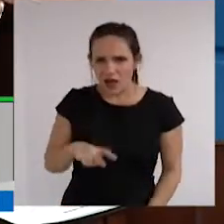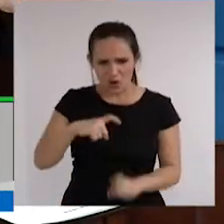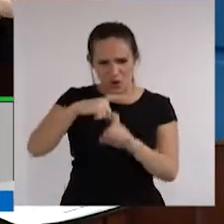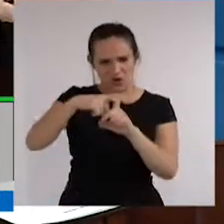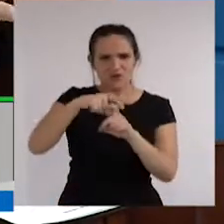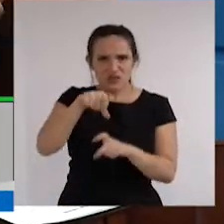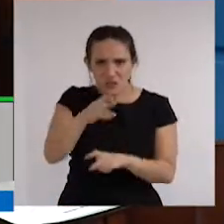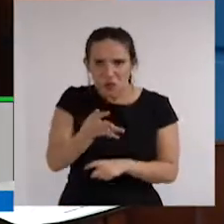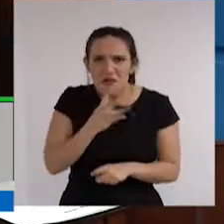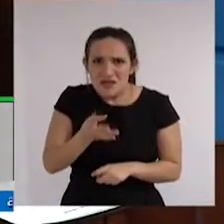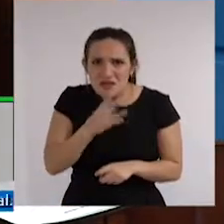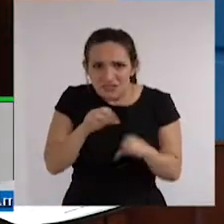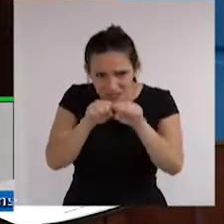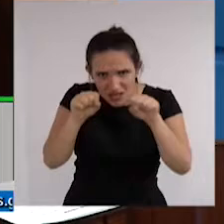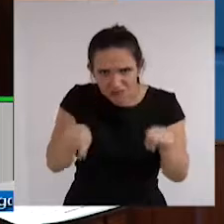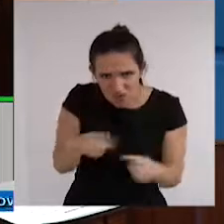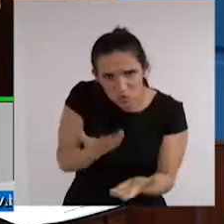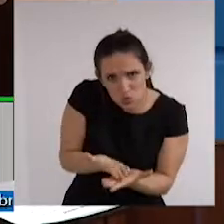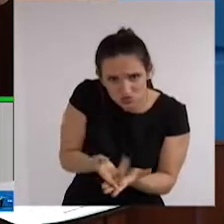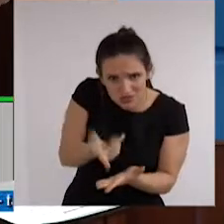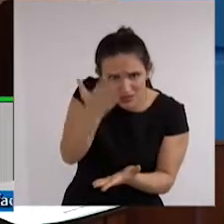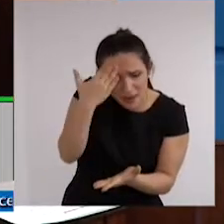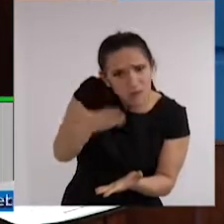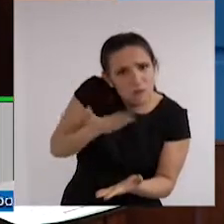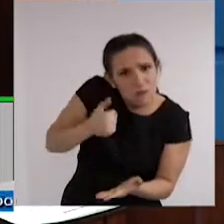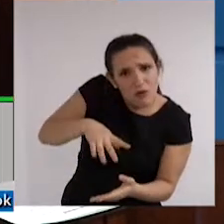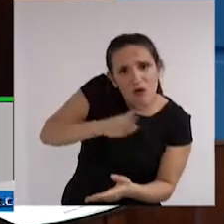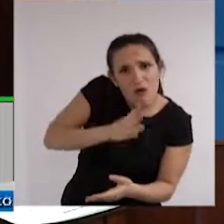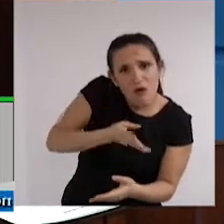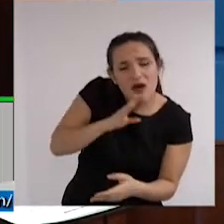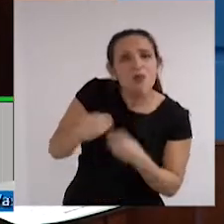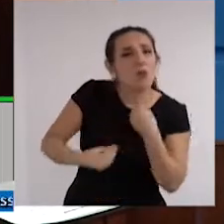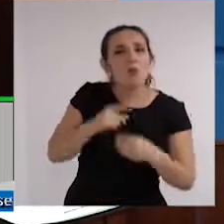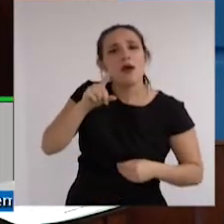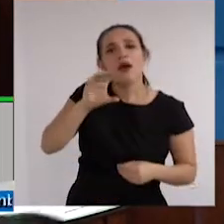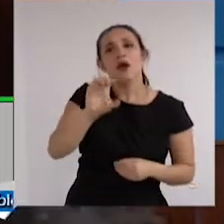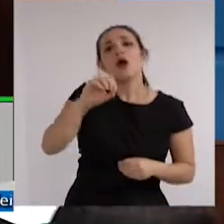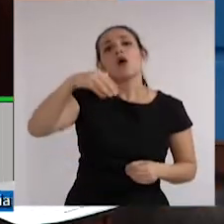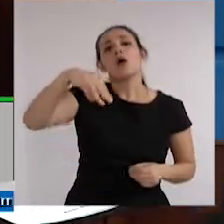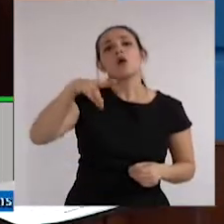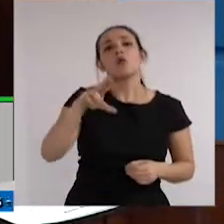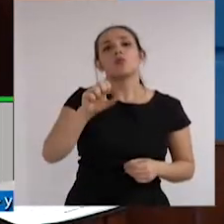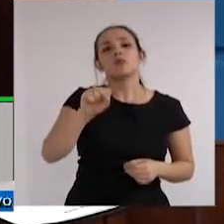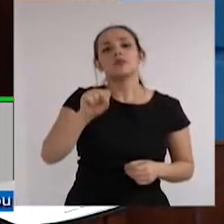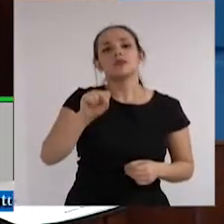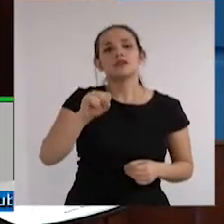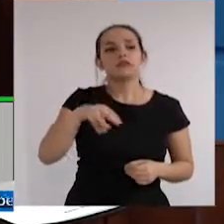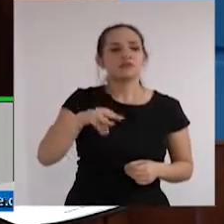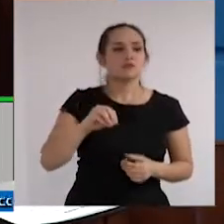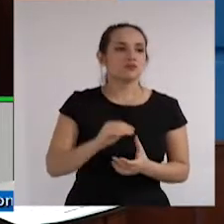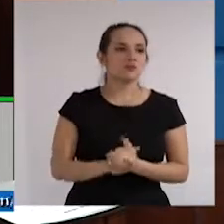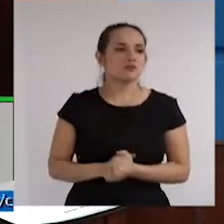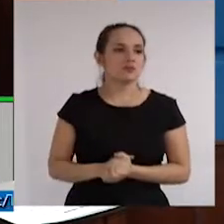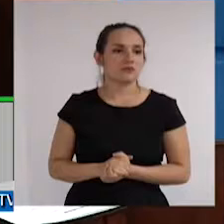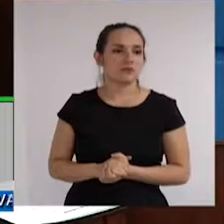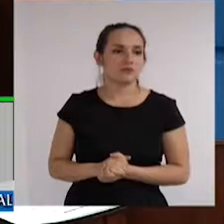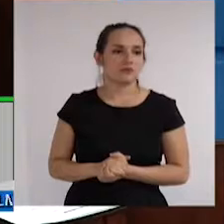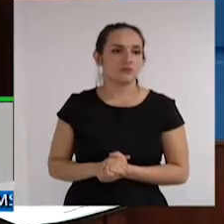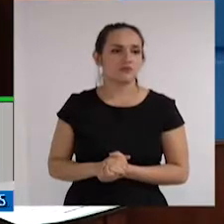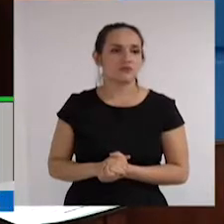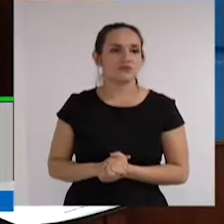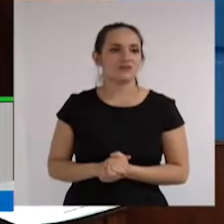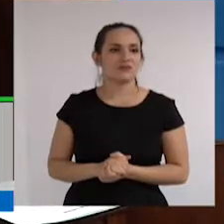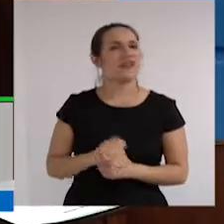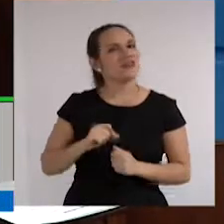sabe o que é comunista? Estudou, né, sobre isso? Permitiu uma parte, deputado? Fazer políticas sociais